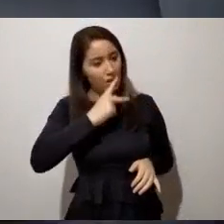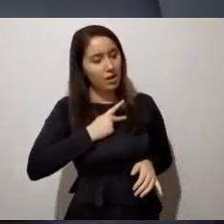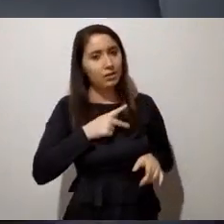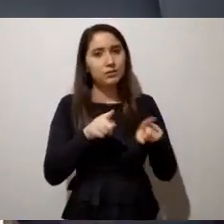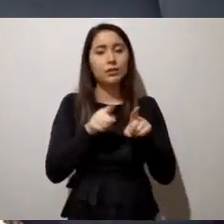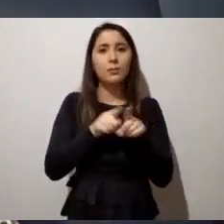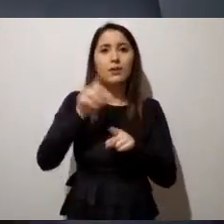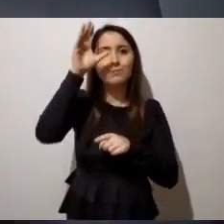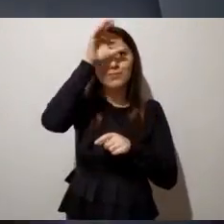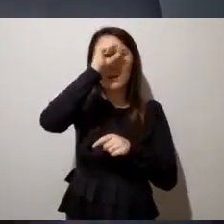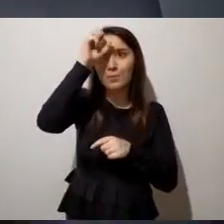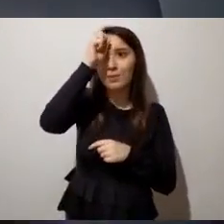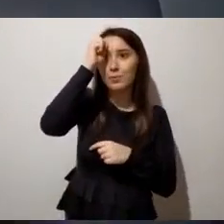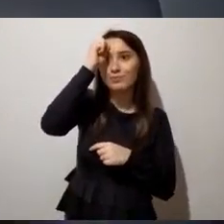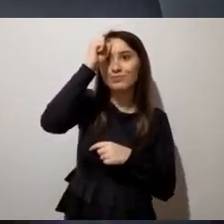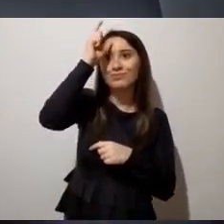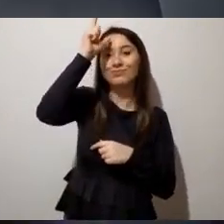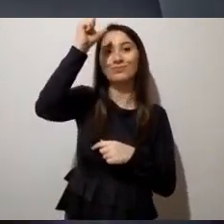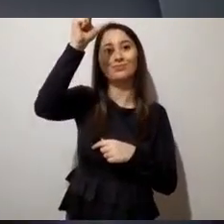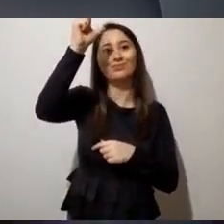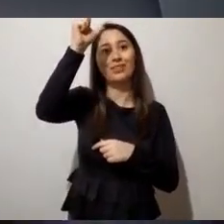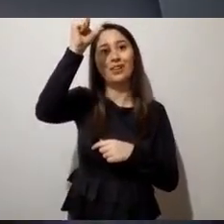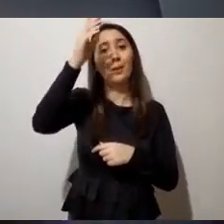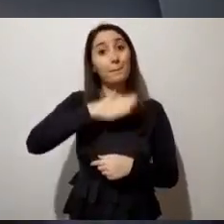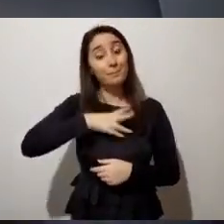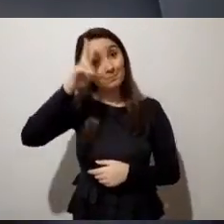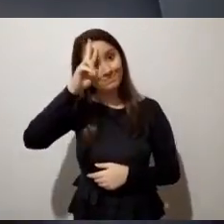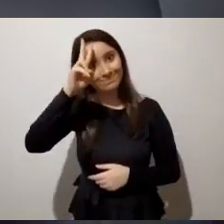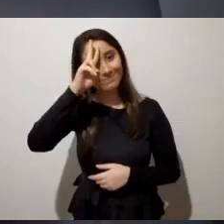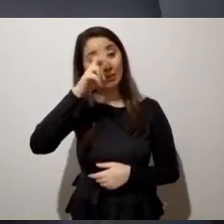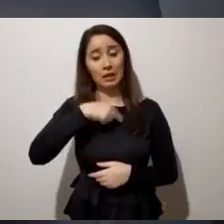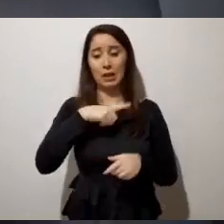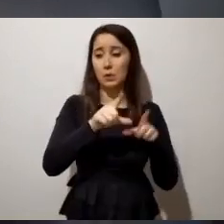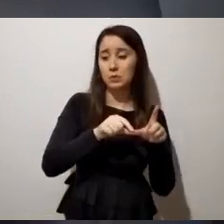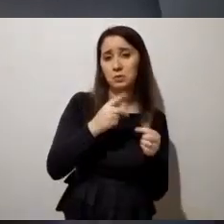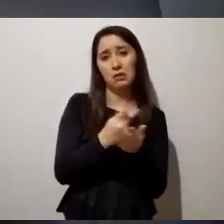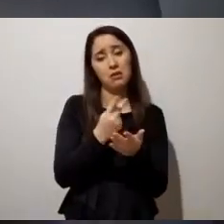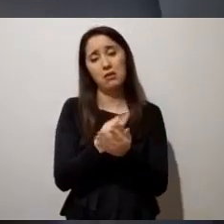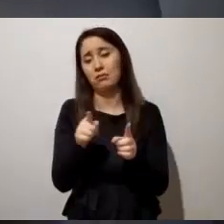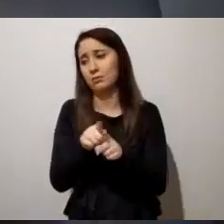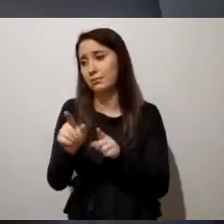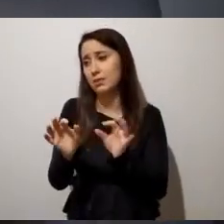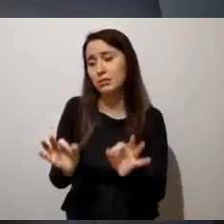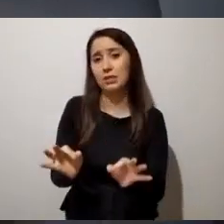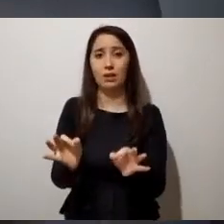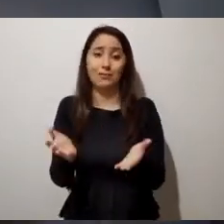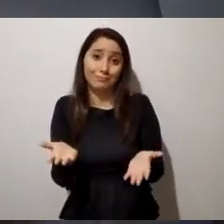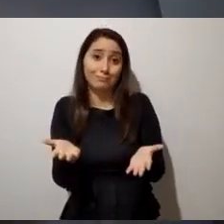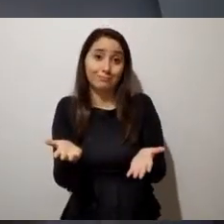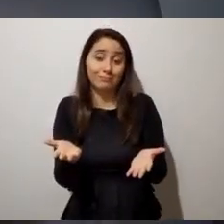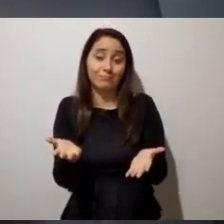aprender um pouco mais a respeito da minha história, dos meus erros, dos meus acertos.